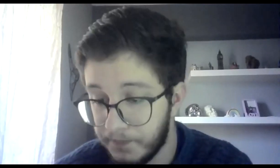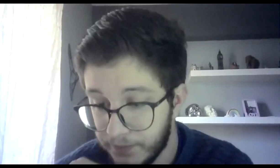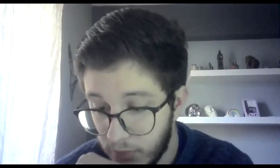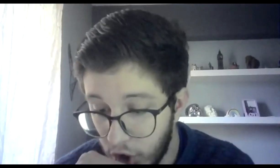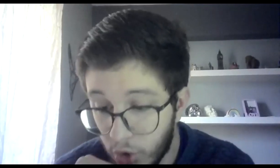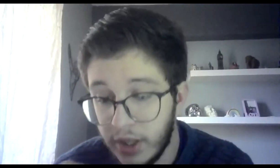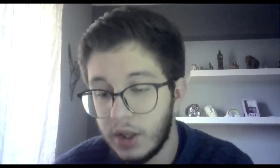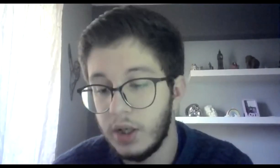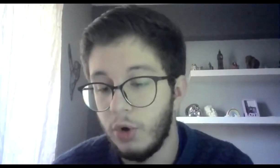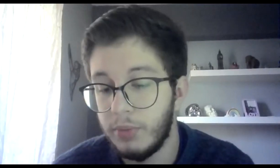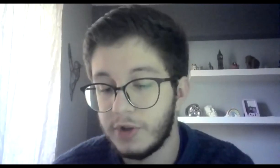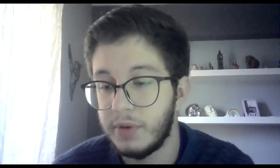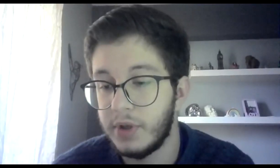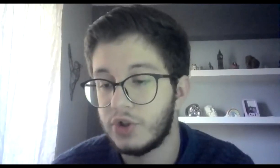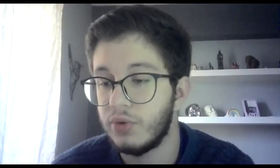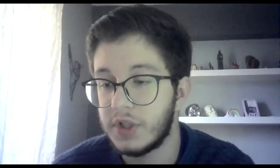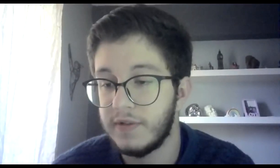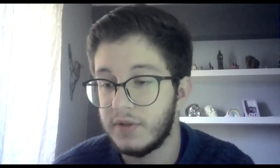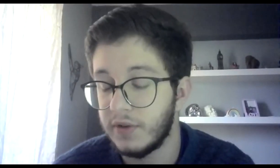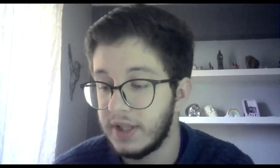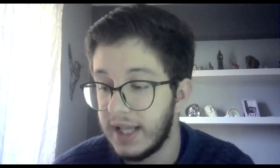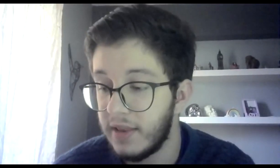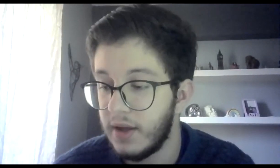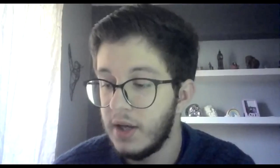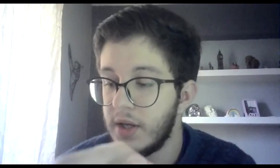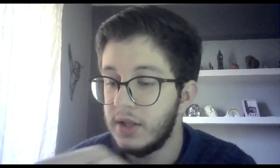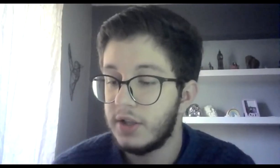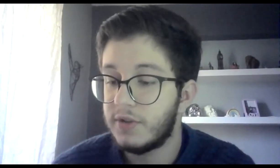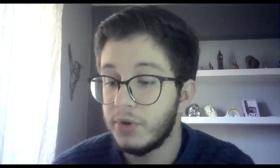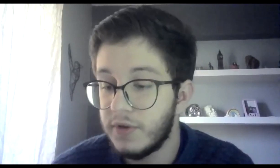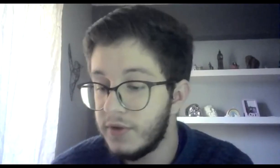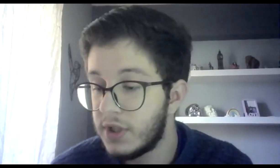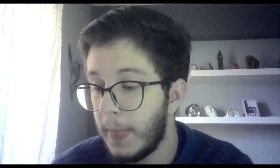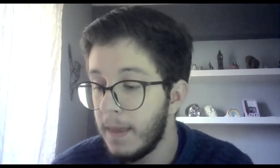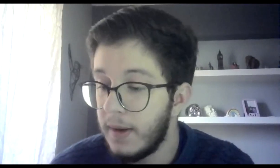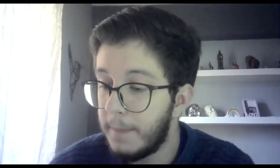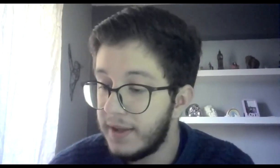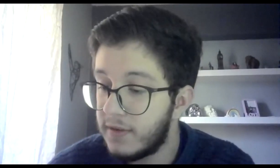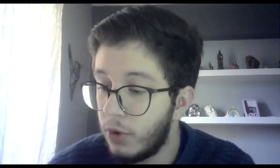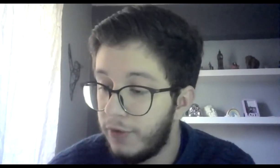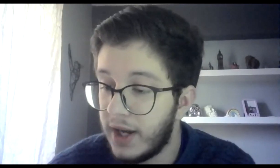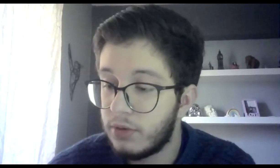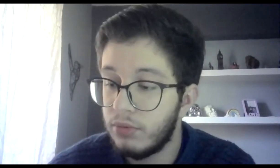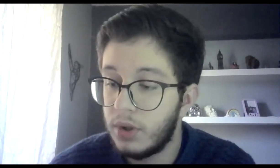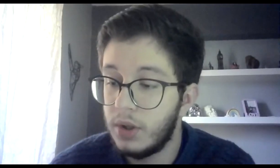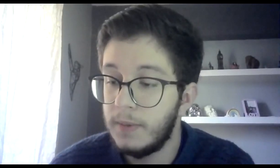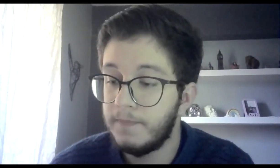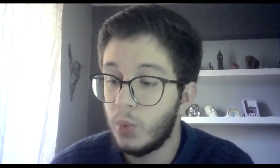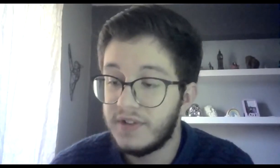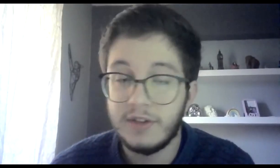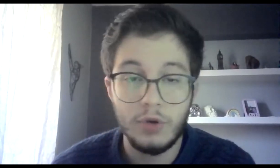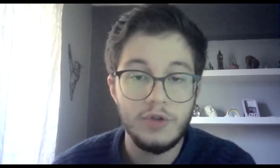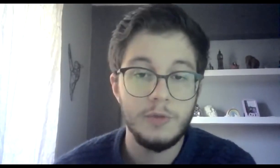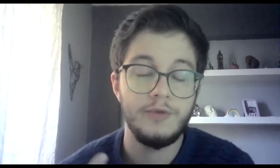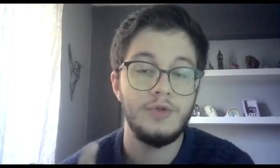professores. Eu creio que uma das primeiras questões que deve ser levantada deste ponto de vista, prende-se com o facto de que